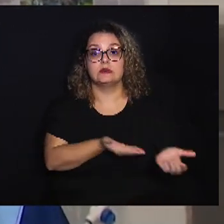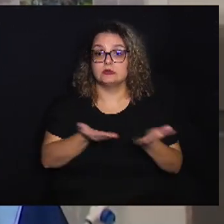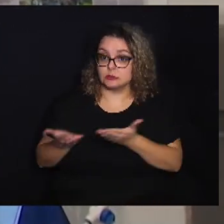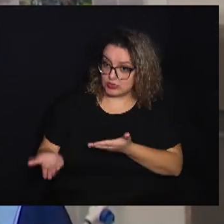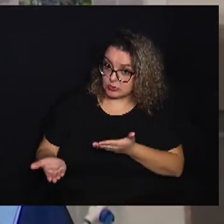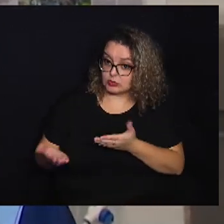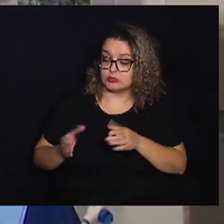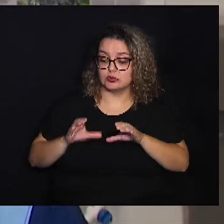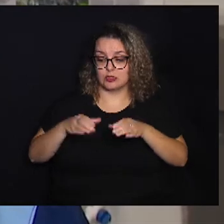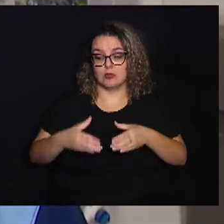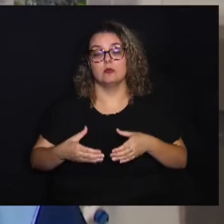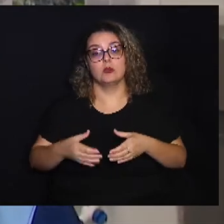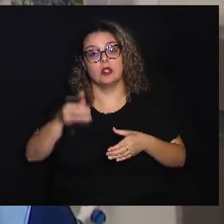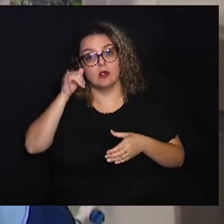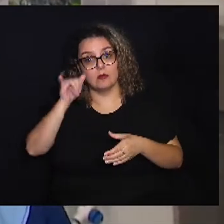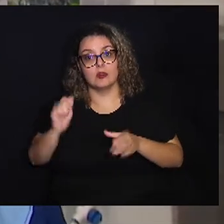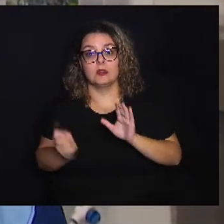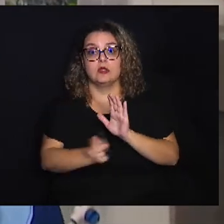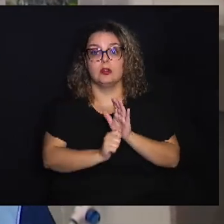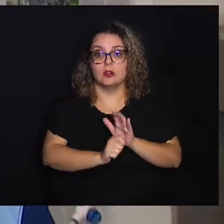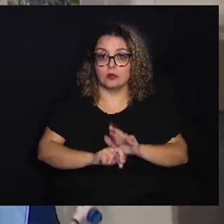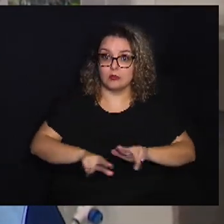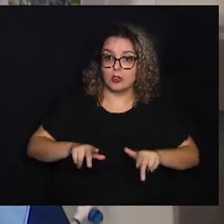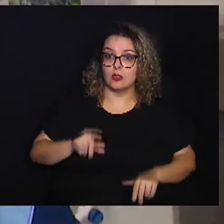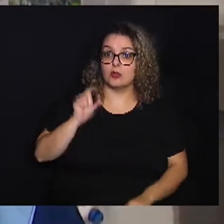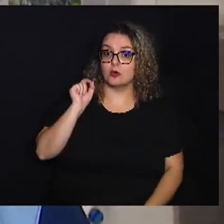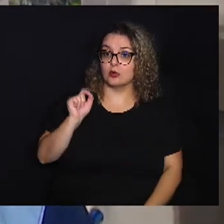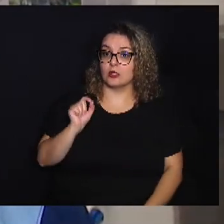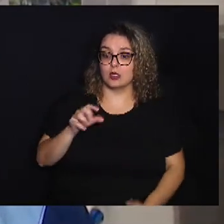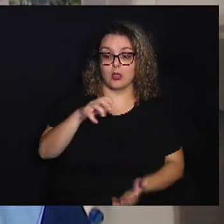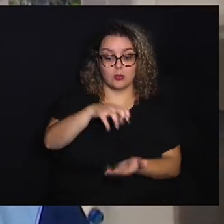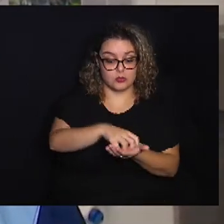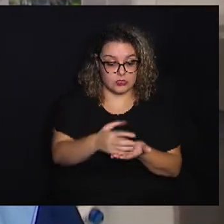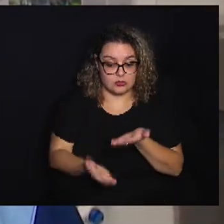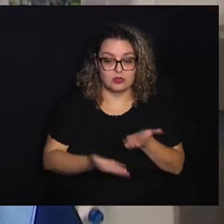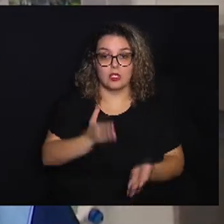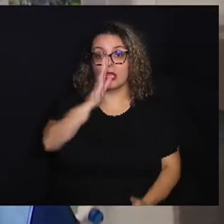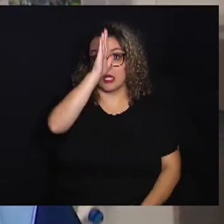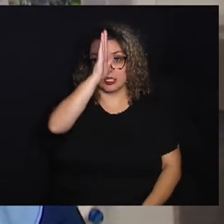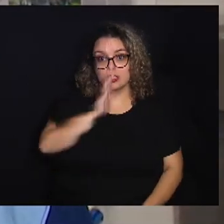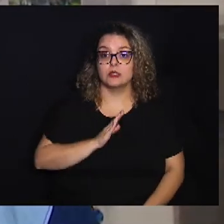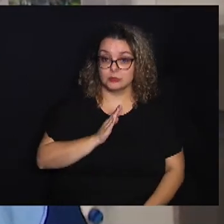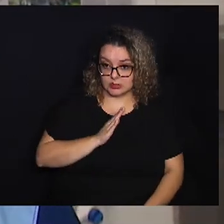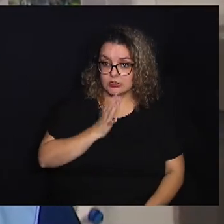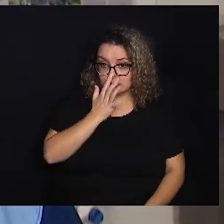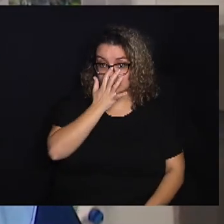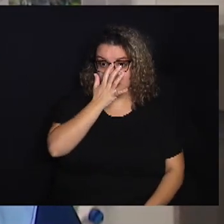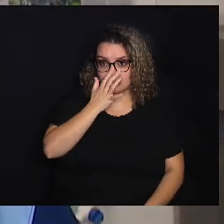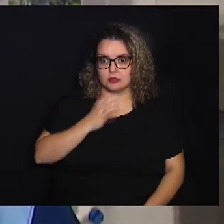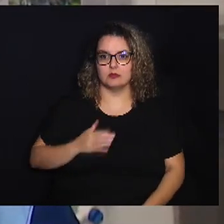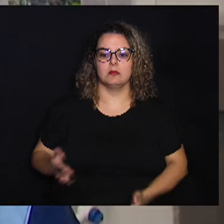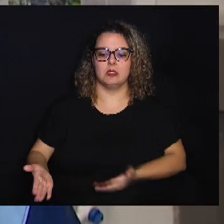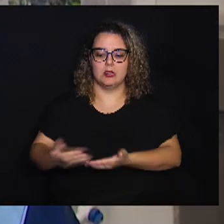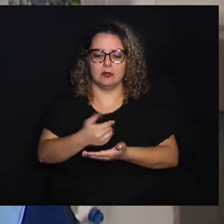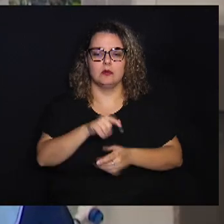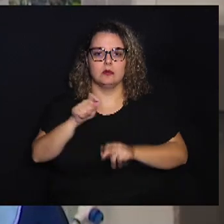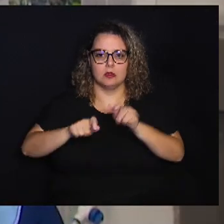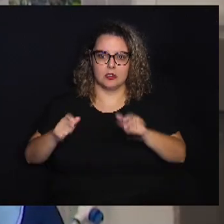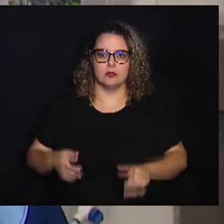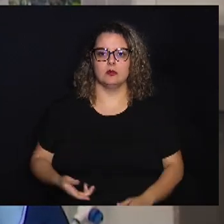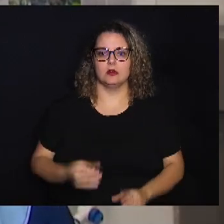política de prevenção às drogas, que seria o centro de tratamento gratuito para acolher essas pessoas